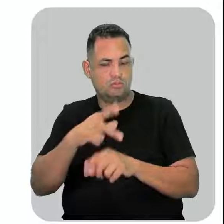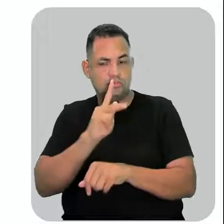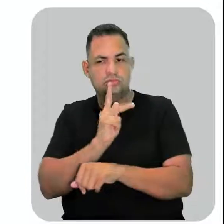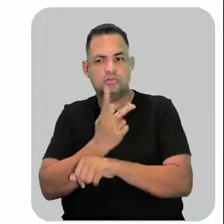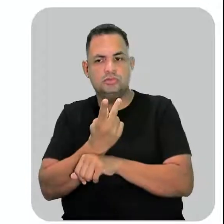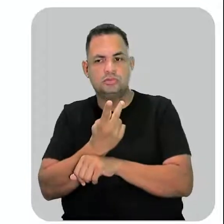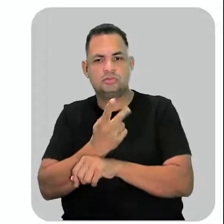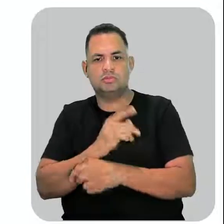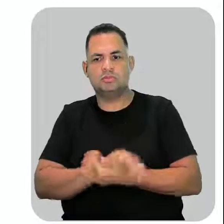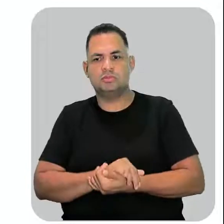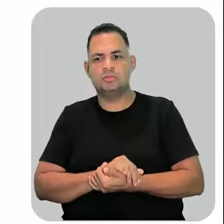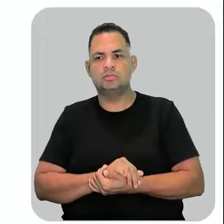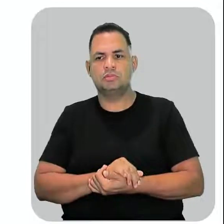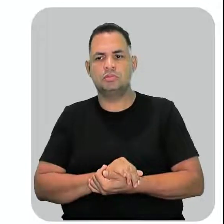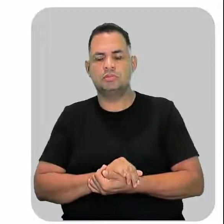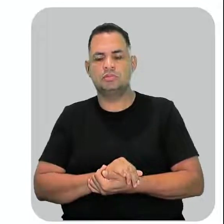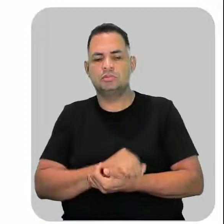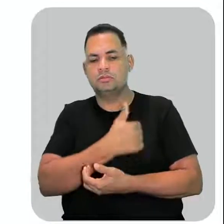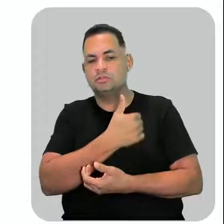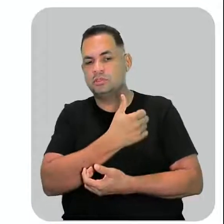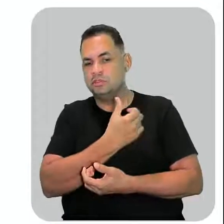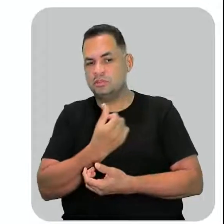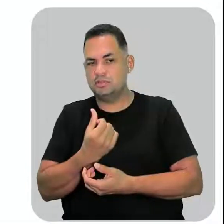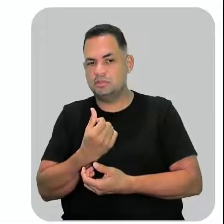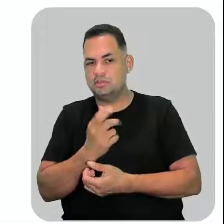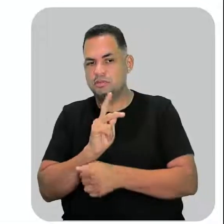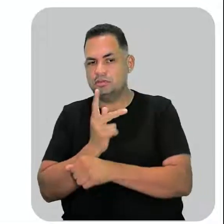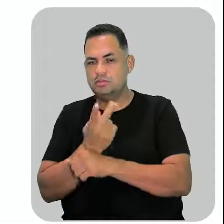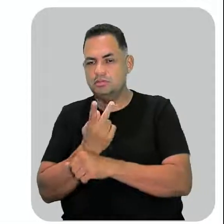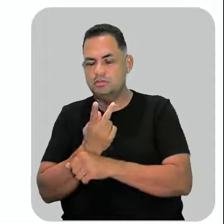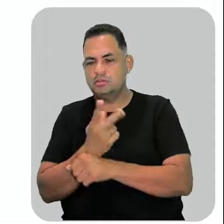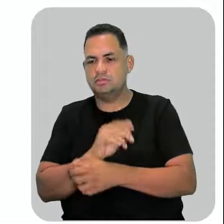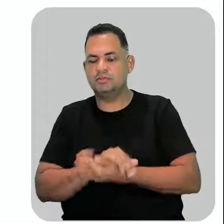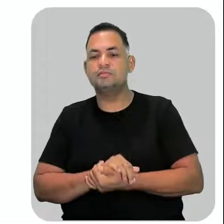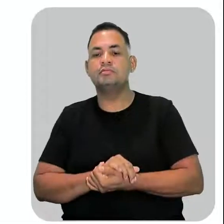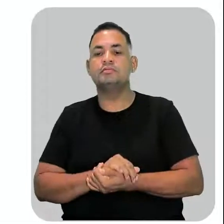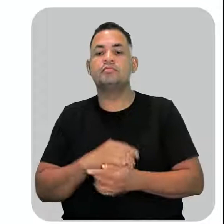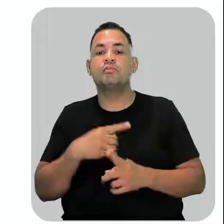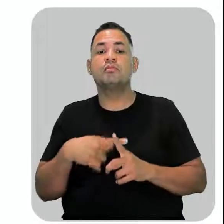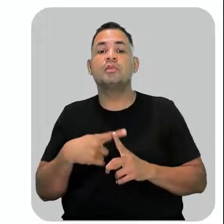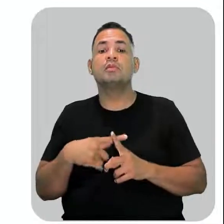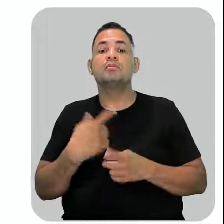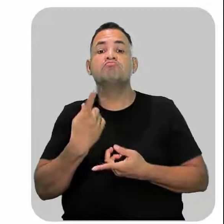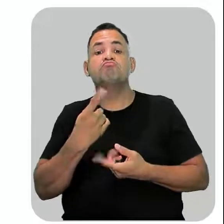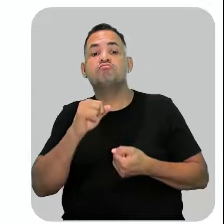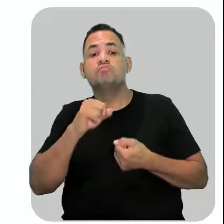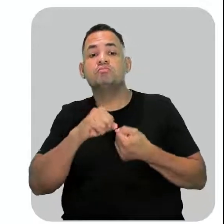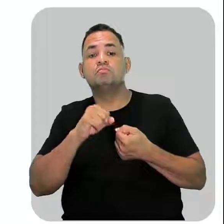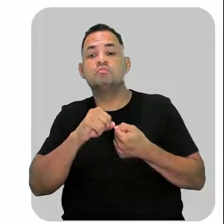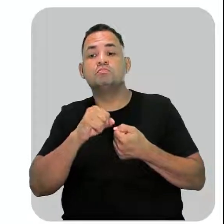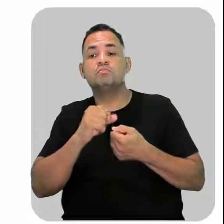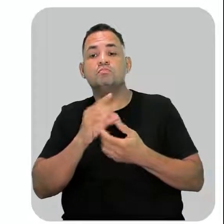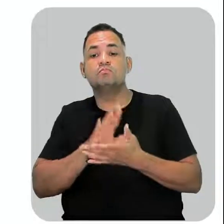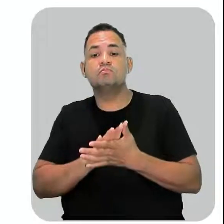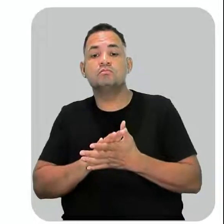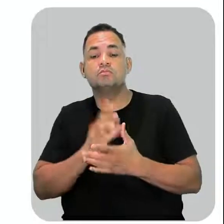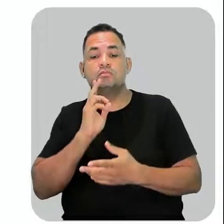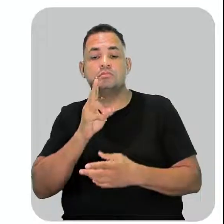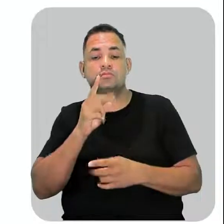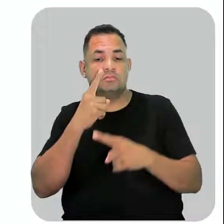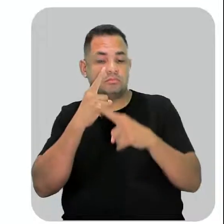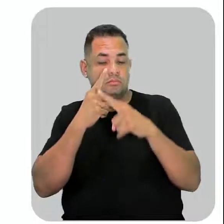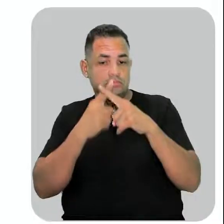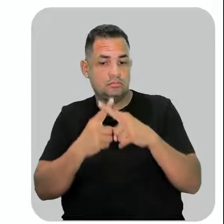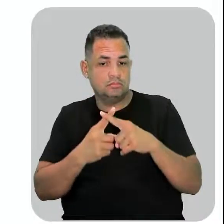Que nesse caso serão 16 hidrogênios. Porque o que você vai fazer com N? Vai sempre